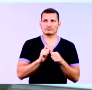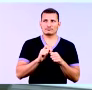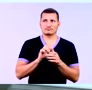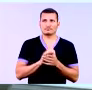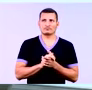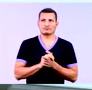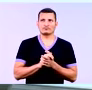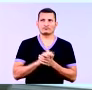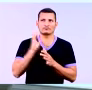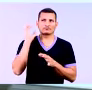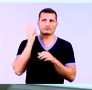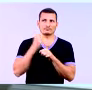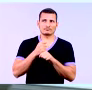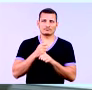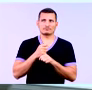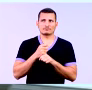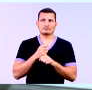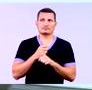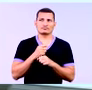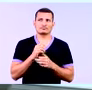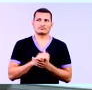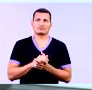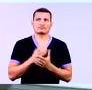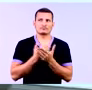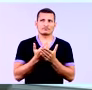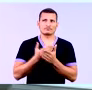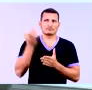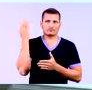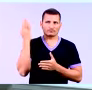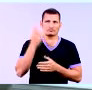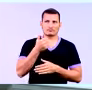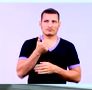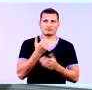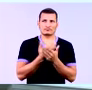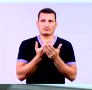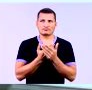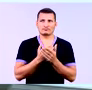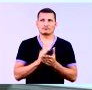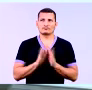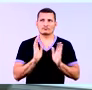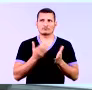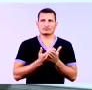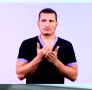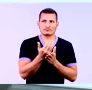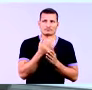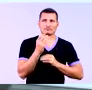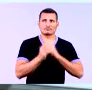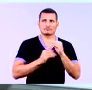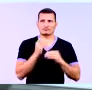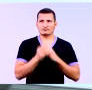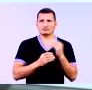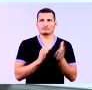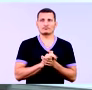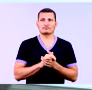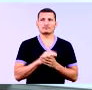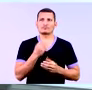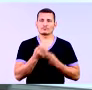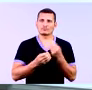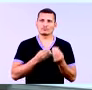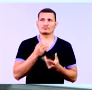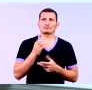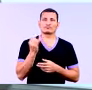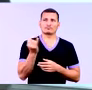recapitulação do que nós vimos até aqui. Então, na nossa primeira aula, nós conversamos sobre os bancos de dados, sobre o universo dos bancos de dados,